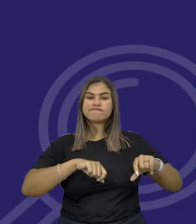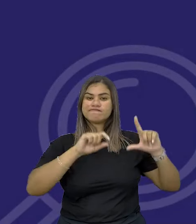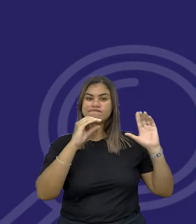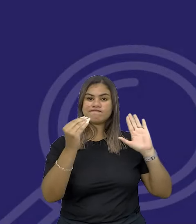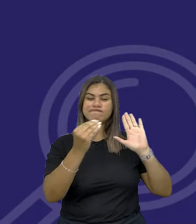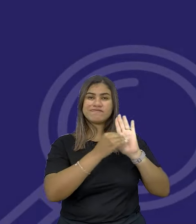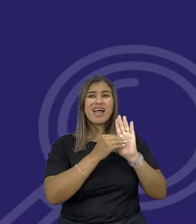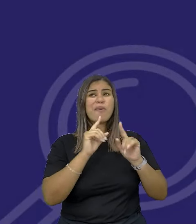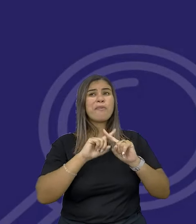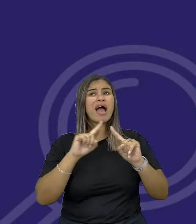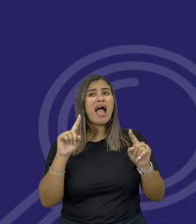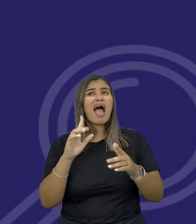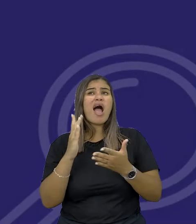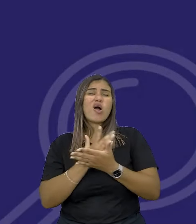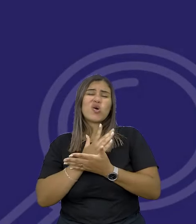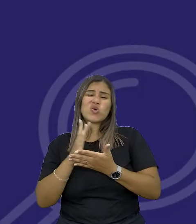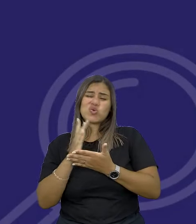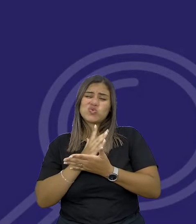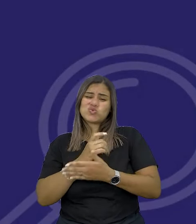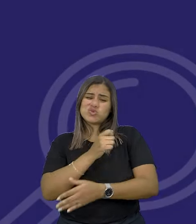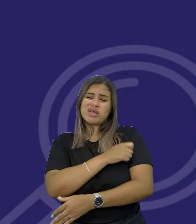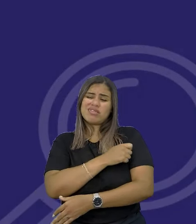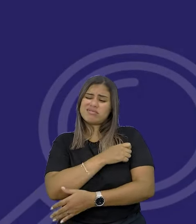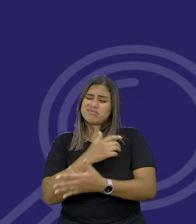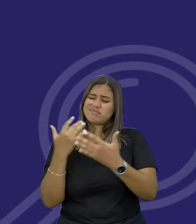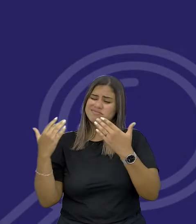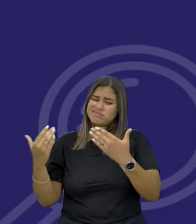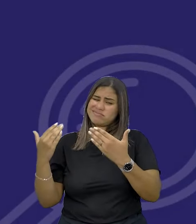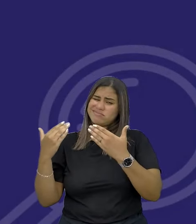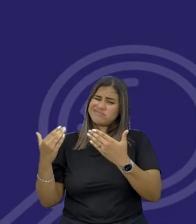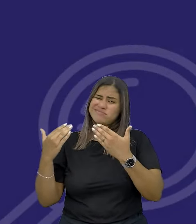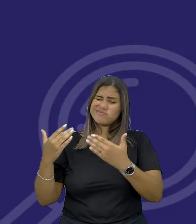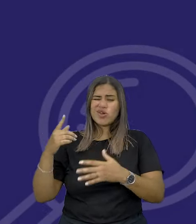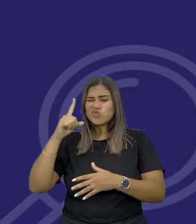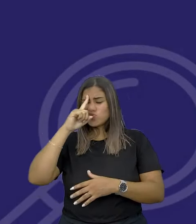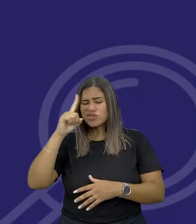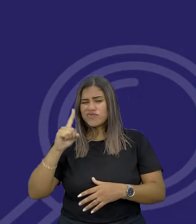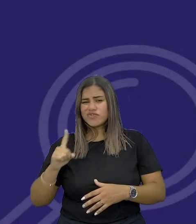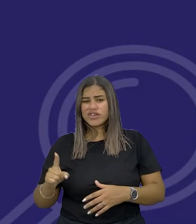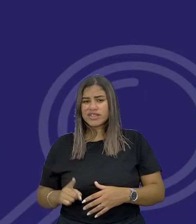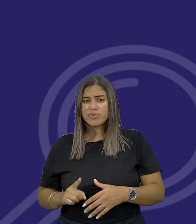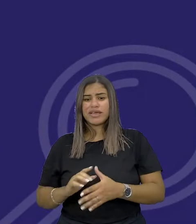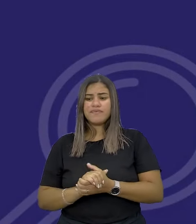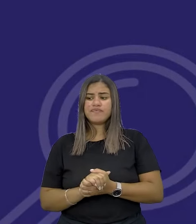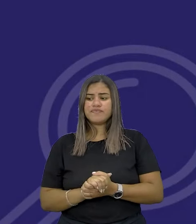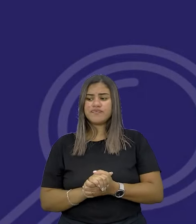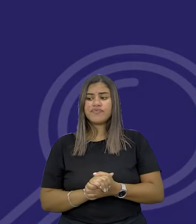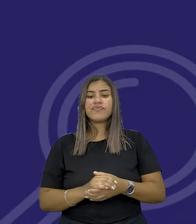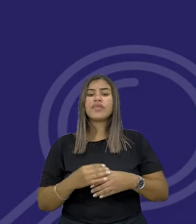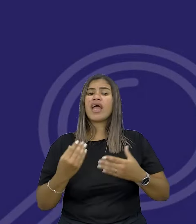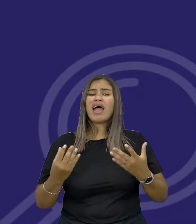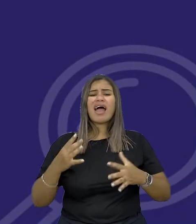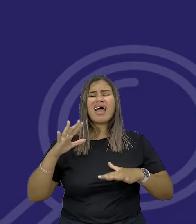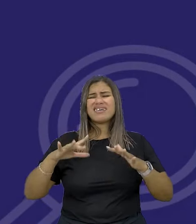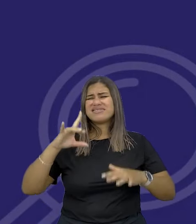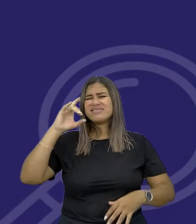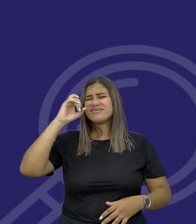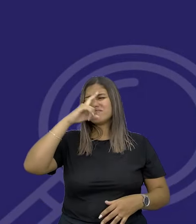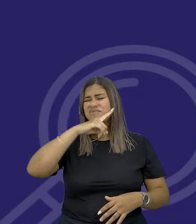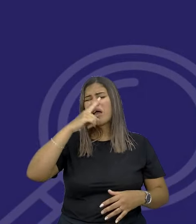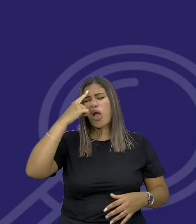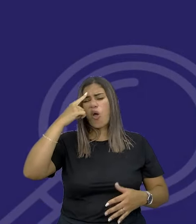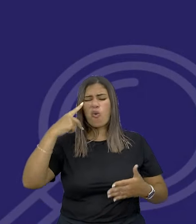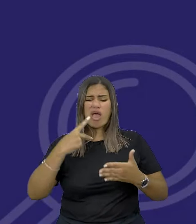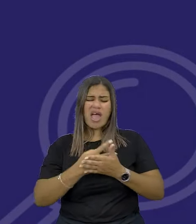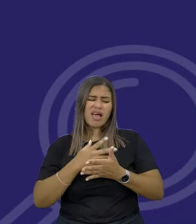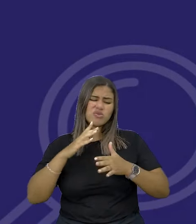está na dúvida, não sabe se ele deu conta ou não do exercício, aquele grupo que não sabe se deu conta ou não, ele tem dificuldade, ele vai achar que todo mundo vai tirar sarro. Então eu